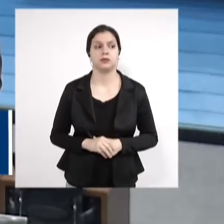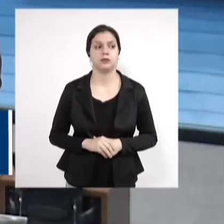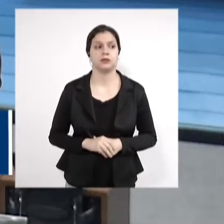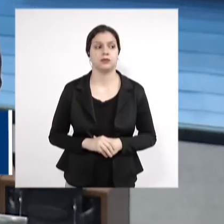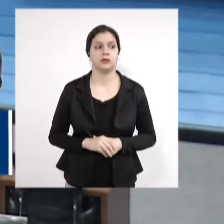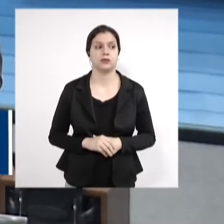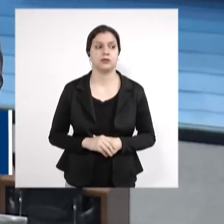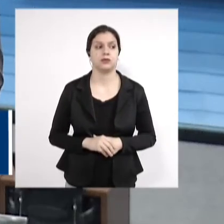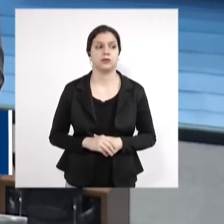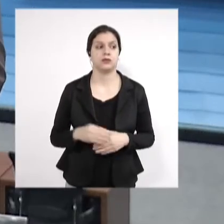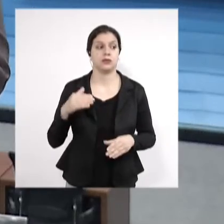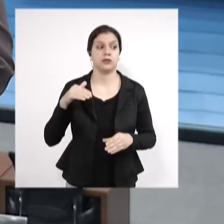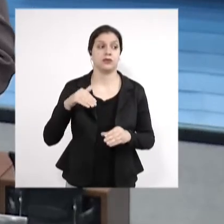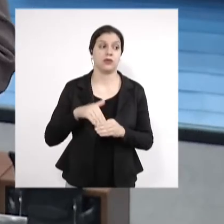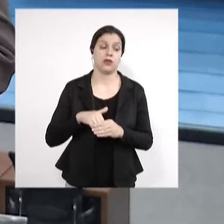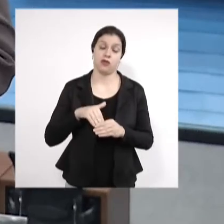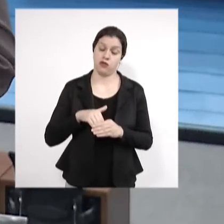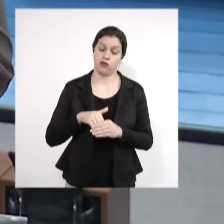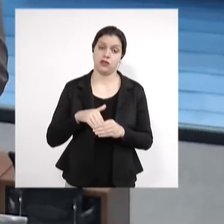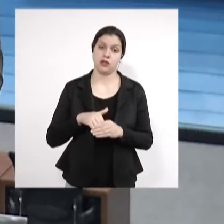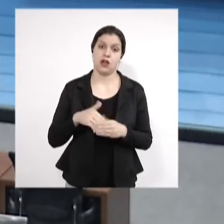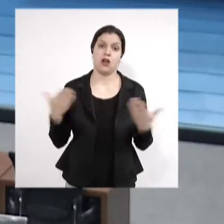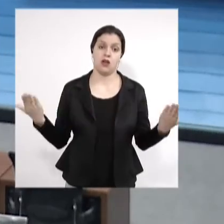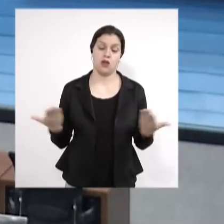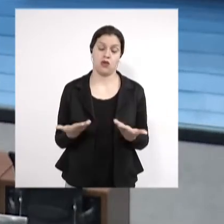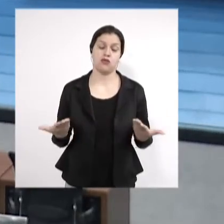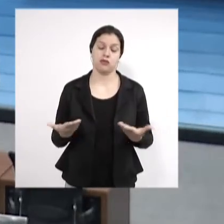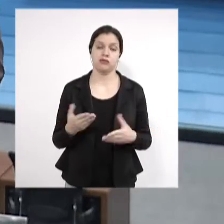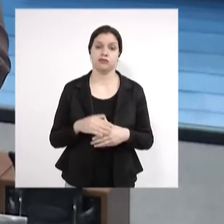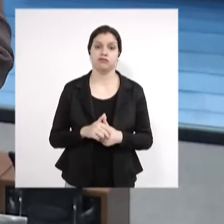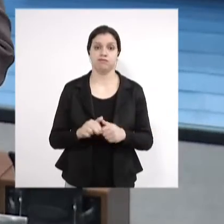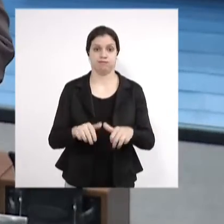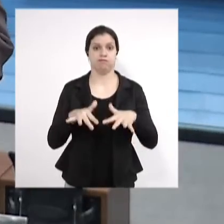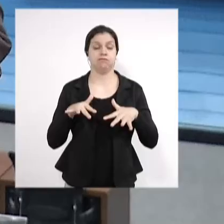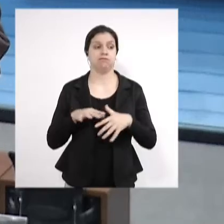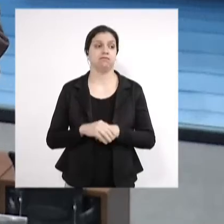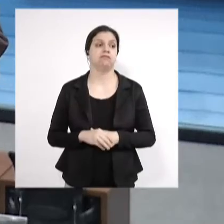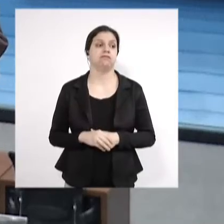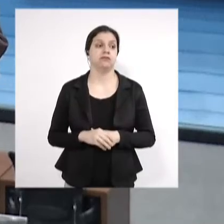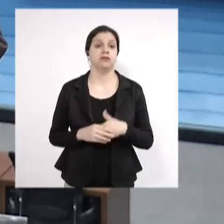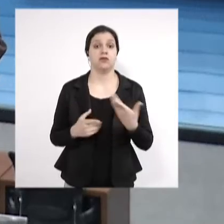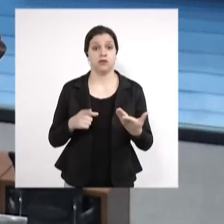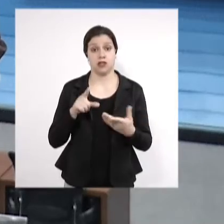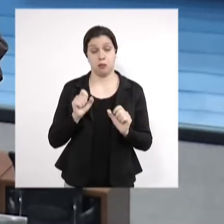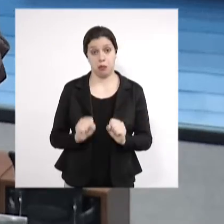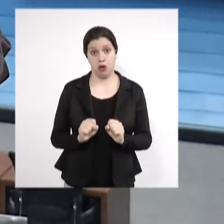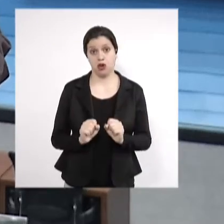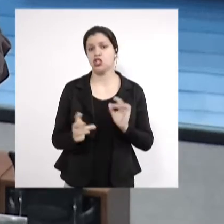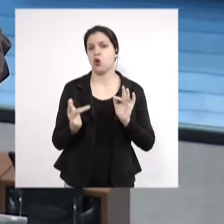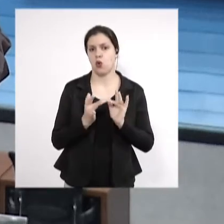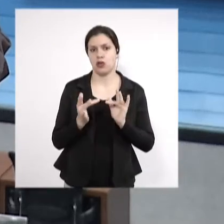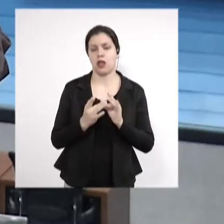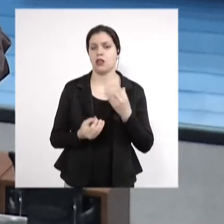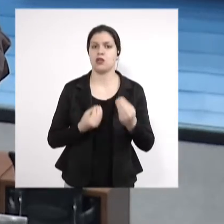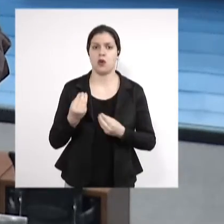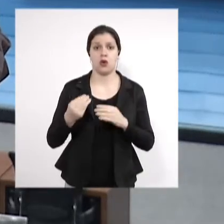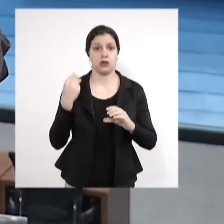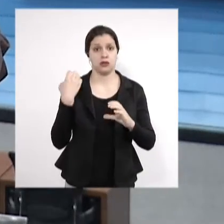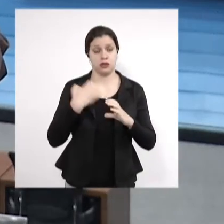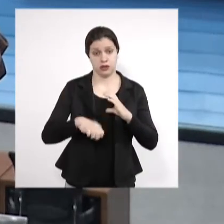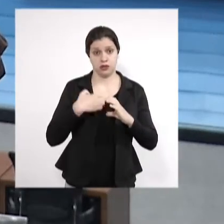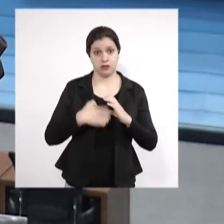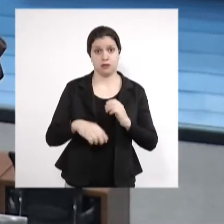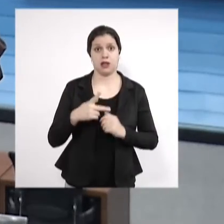serão votados, apreciados aqui durante a ordem do dia. Bom, você pode entrar em contato com a gente pelo e-mail